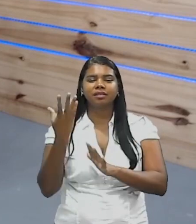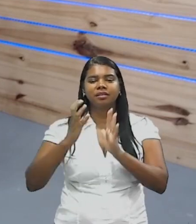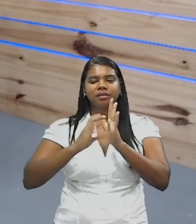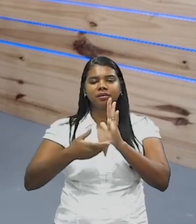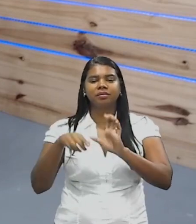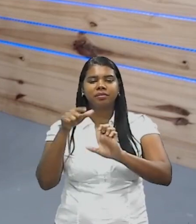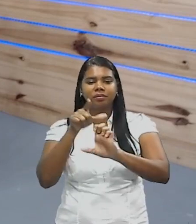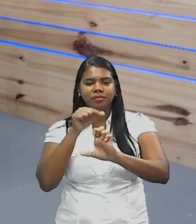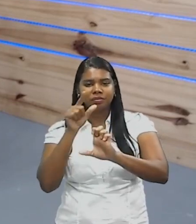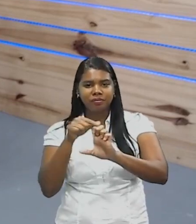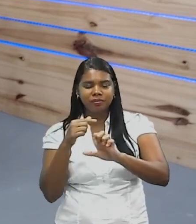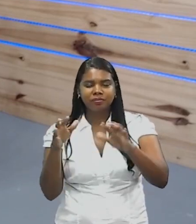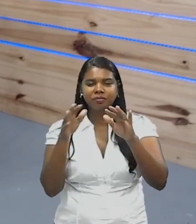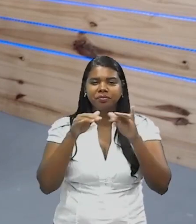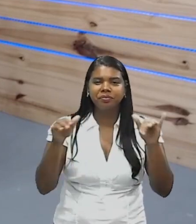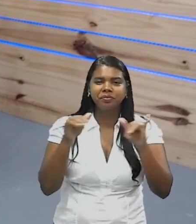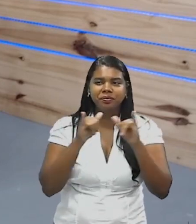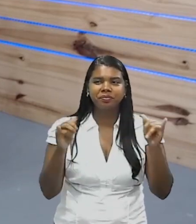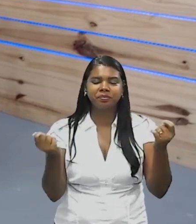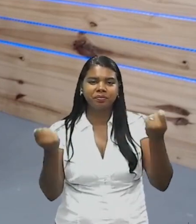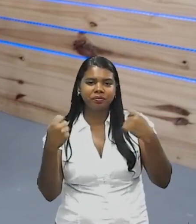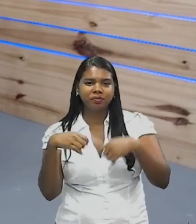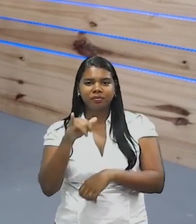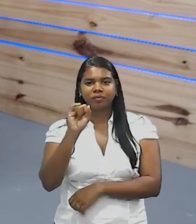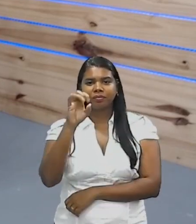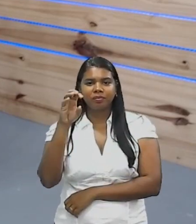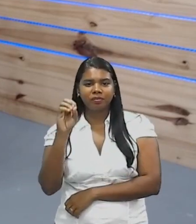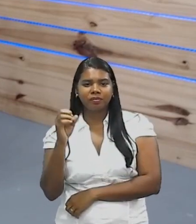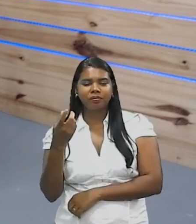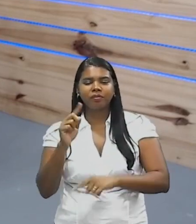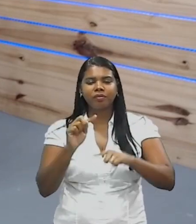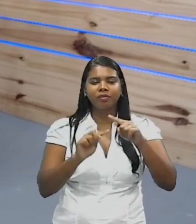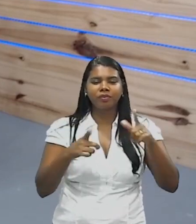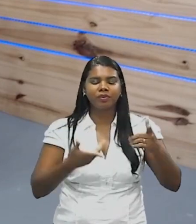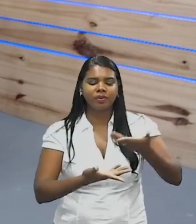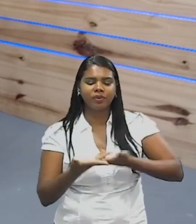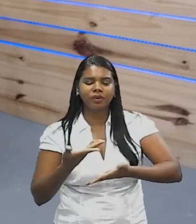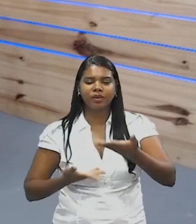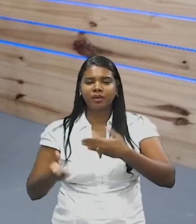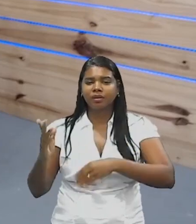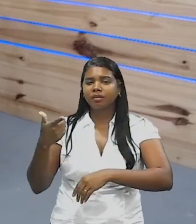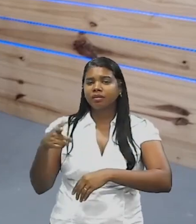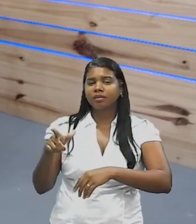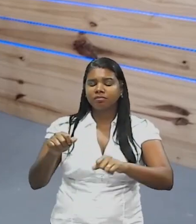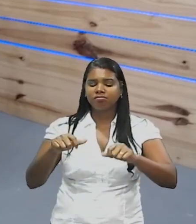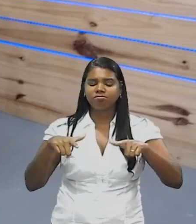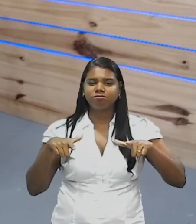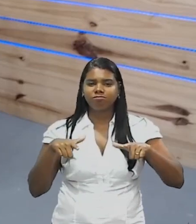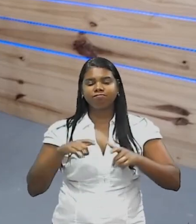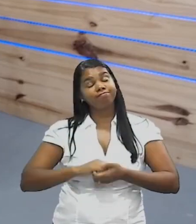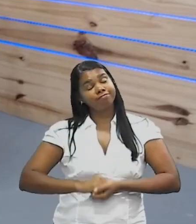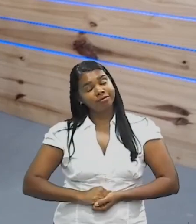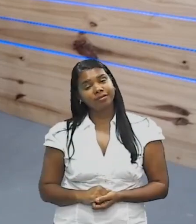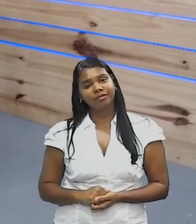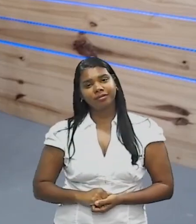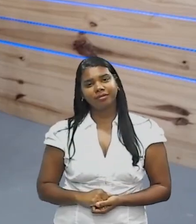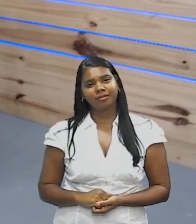correm quando informam que possui o ISO em algum produto ou serviço, mas não possui certificados?